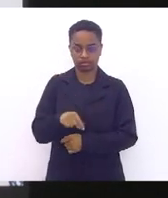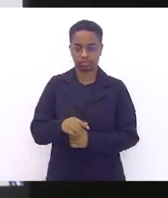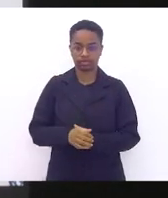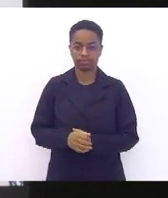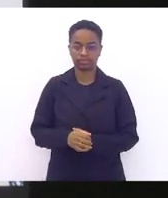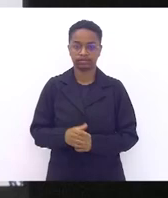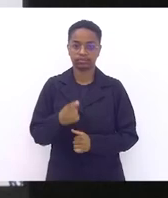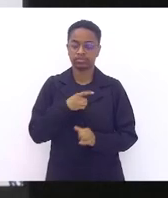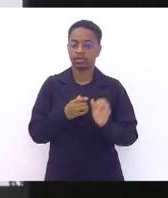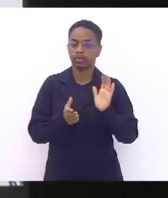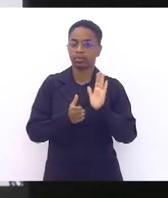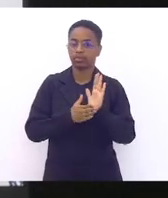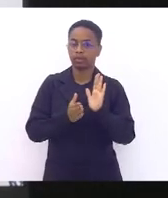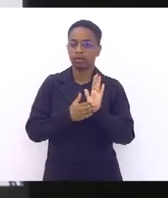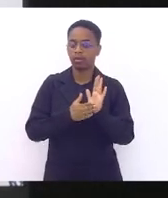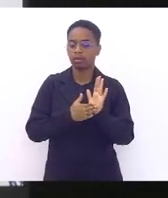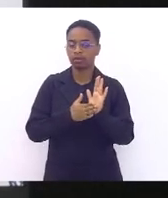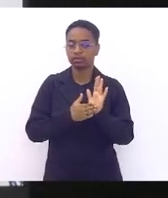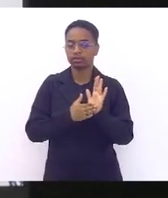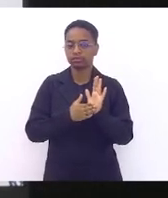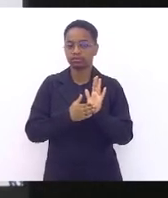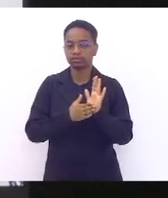Uma proposta de